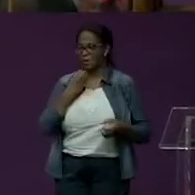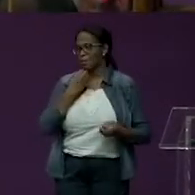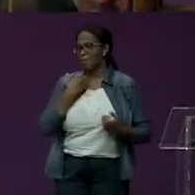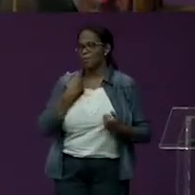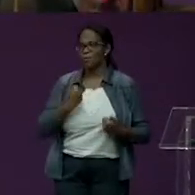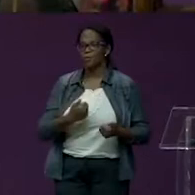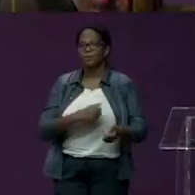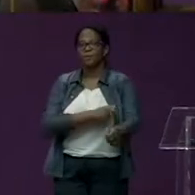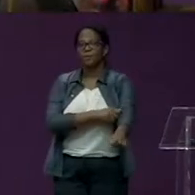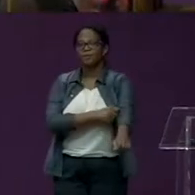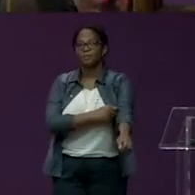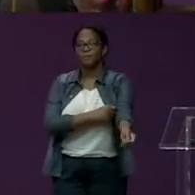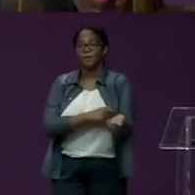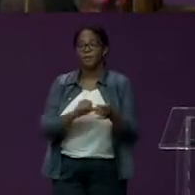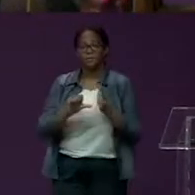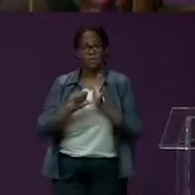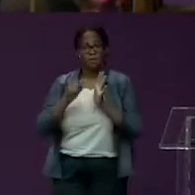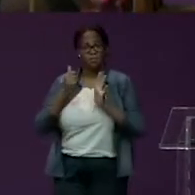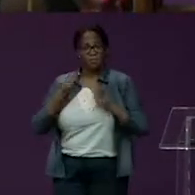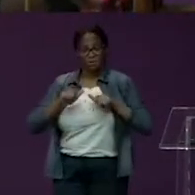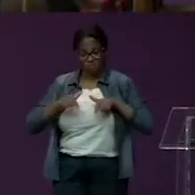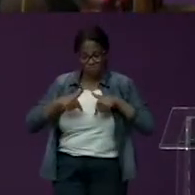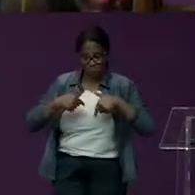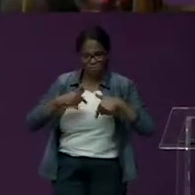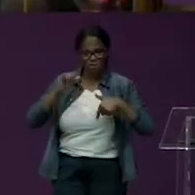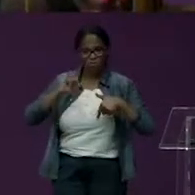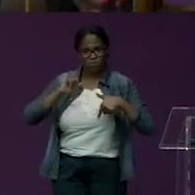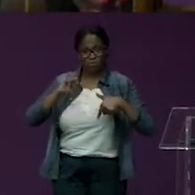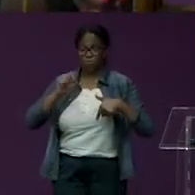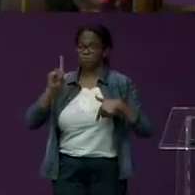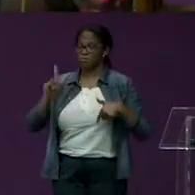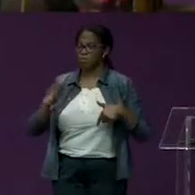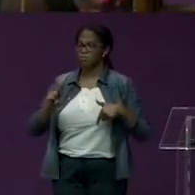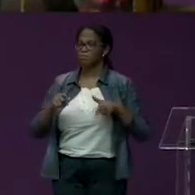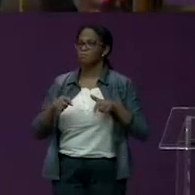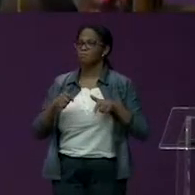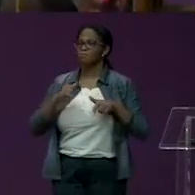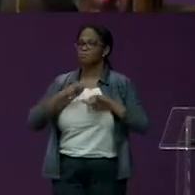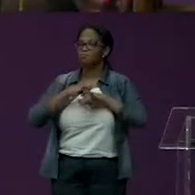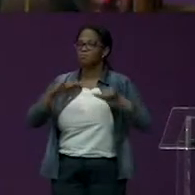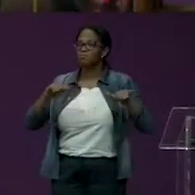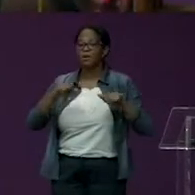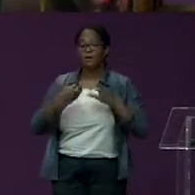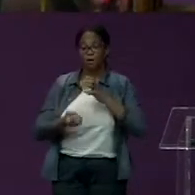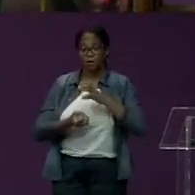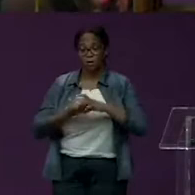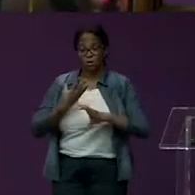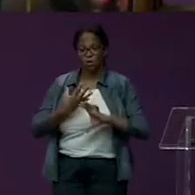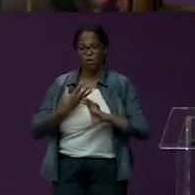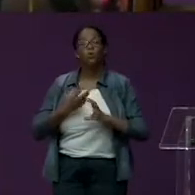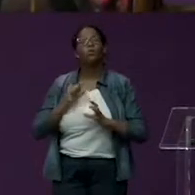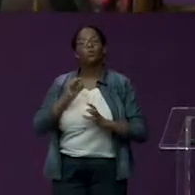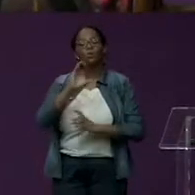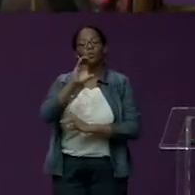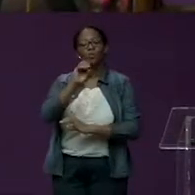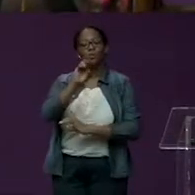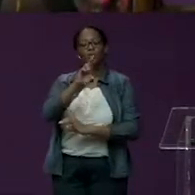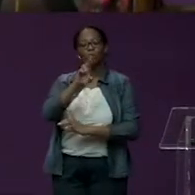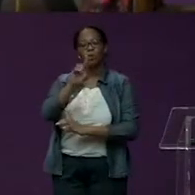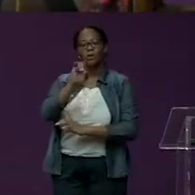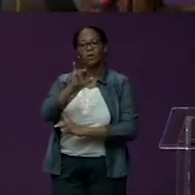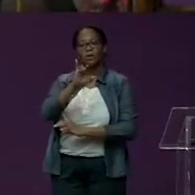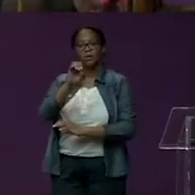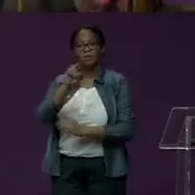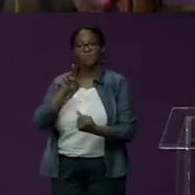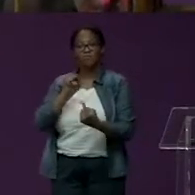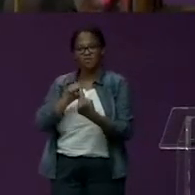uma primeira medida importante, não é, de ser colocada, foi a criação de uma coordenação específica para essa